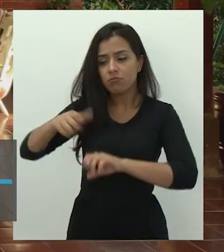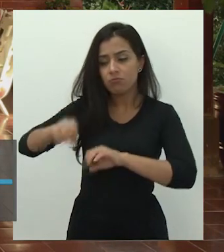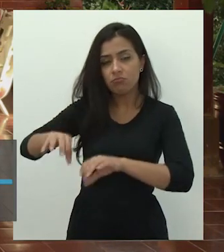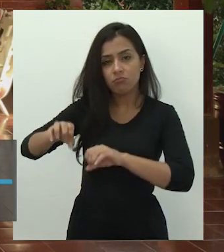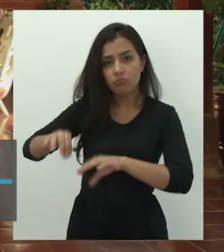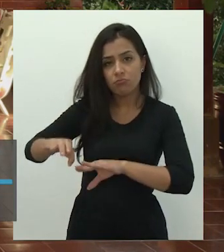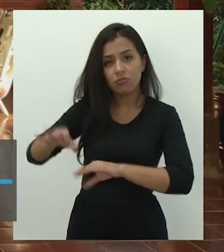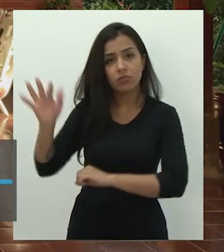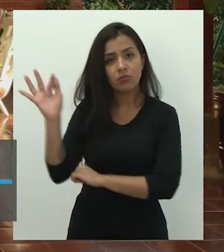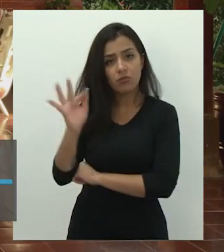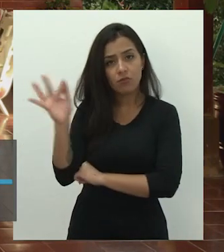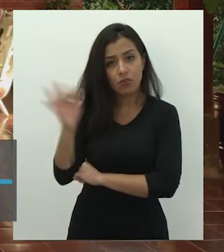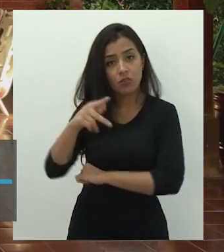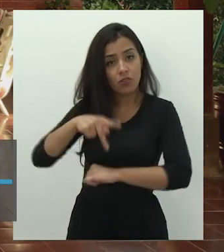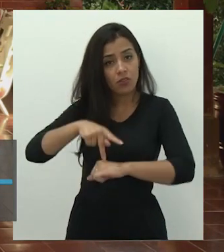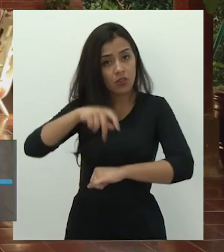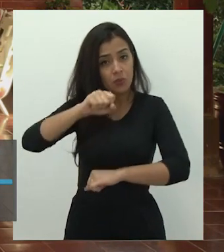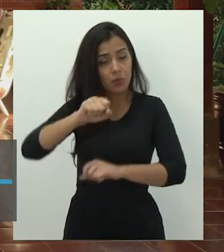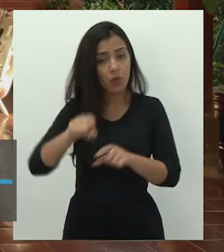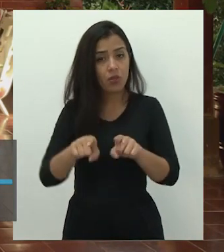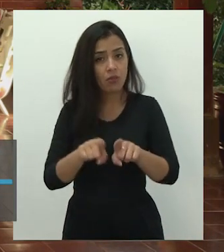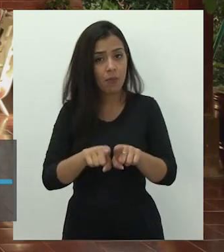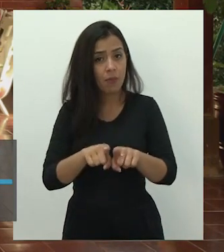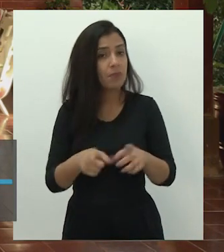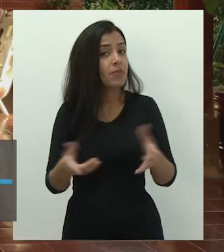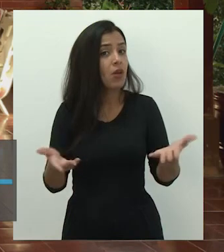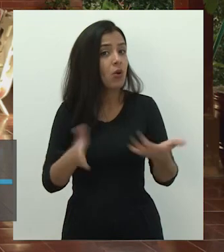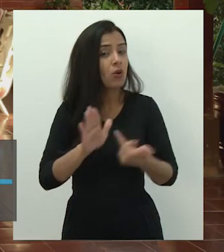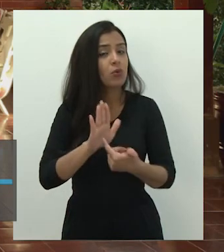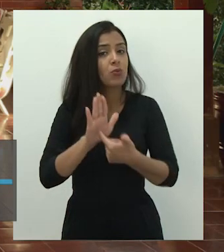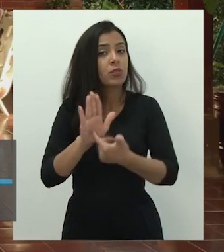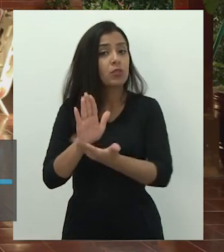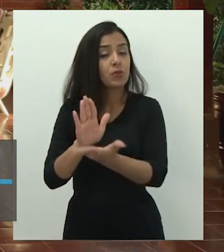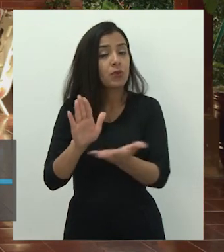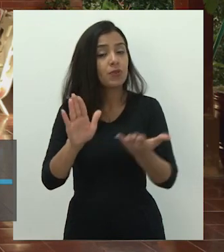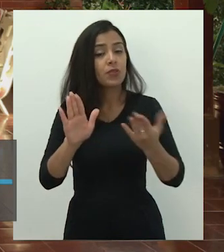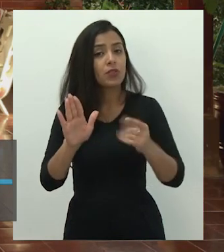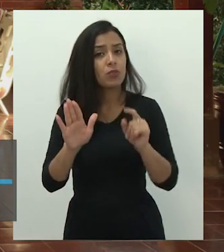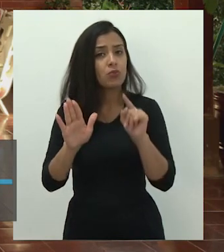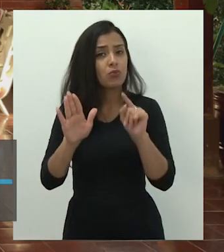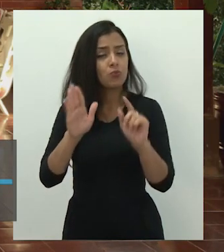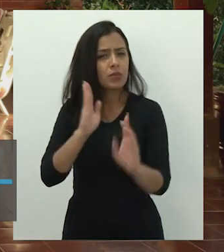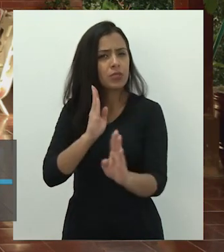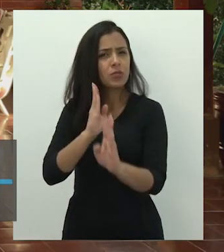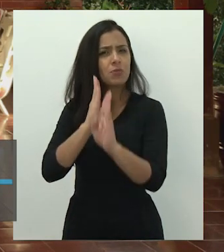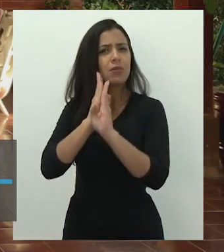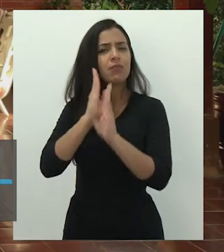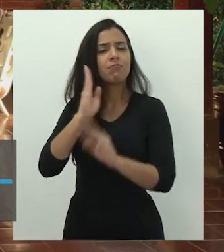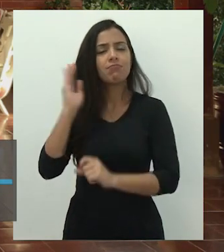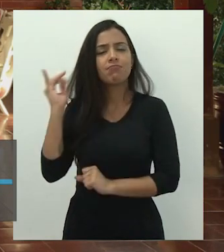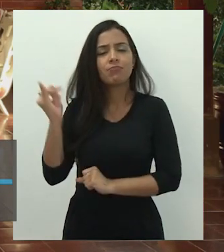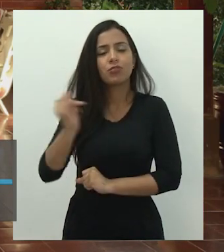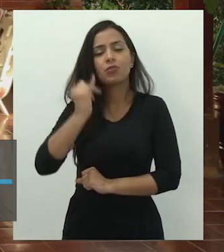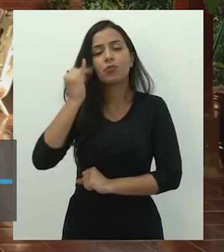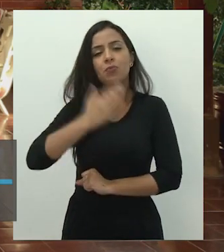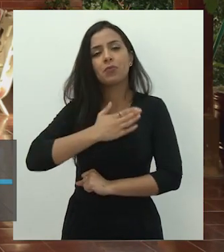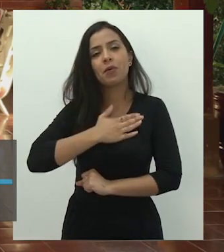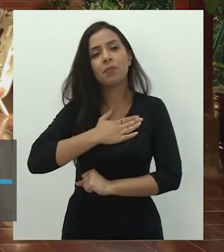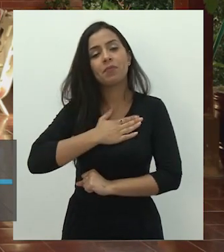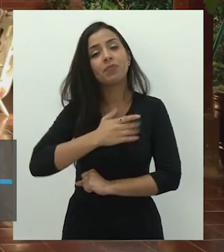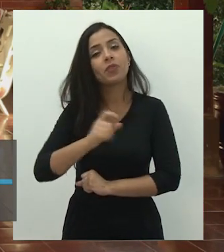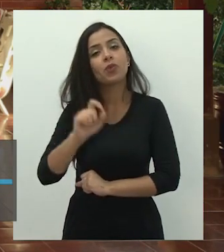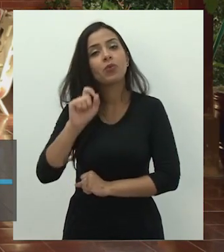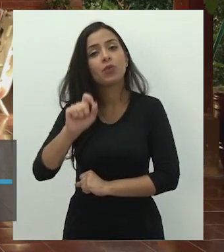E estou trazendo para vocês uma de minhas descobertas mais importantes. O que